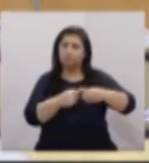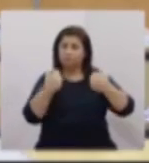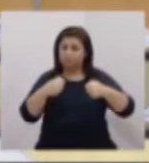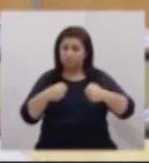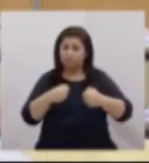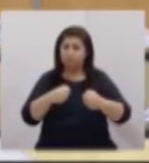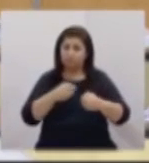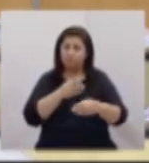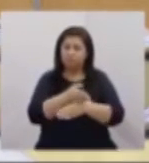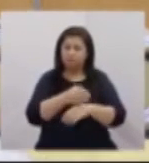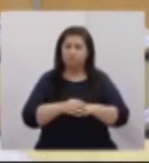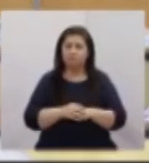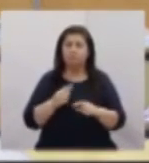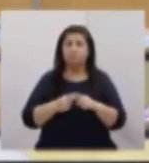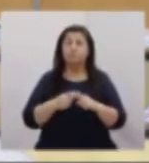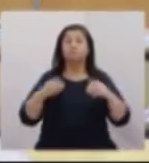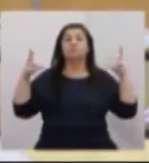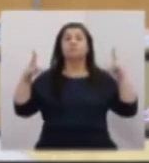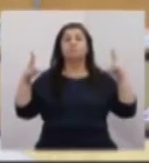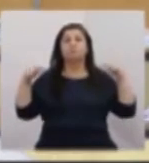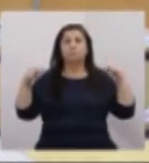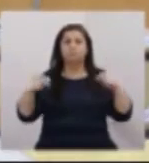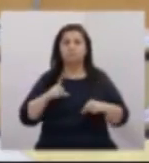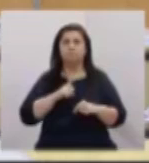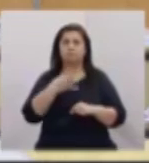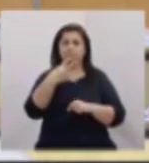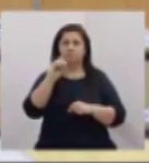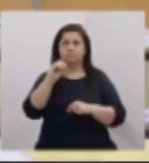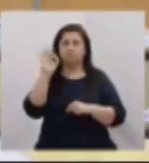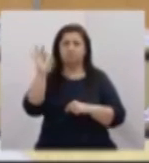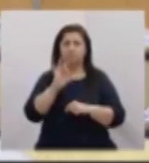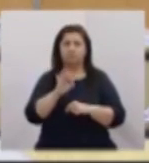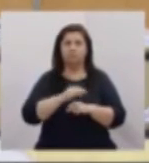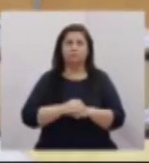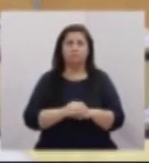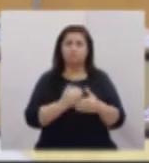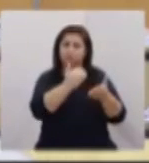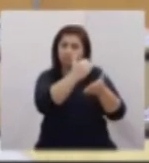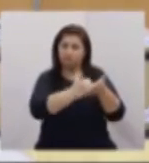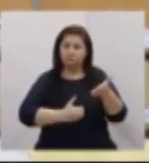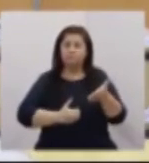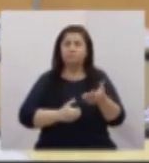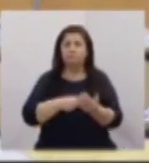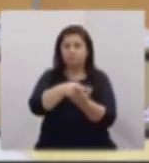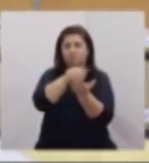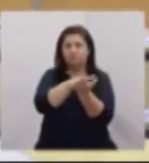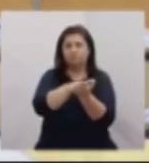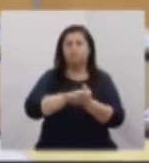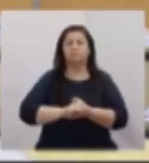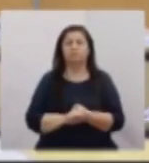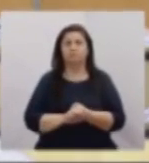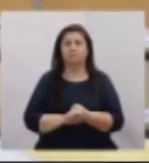sistema, para que o condutor ele tenha 40% na economia, o desconto